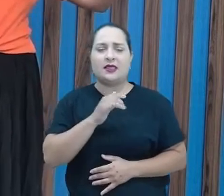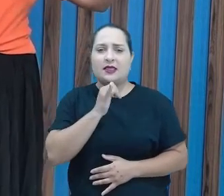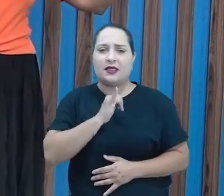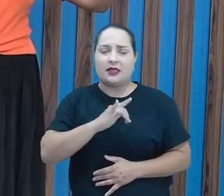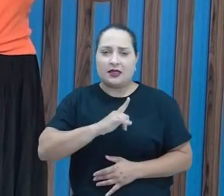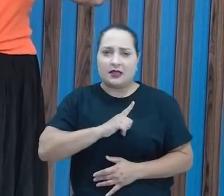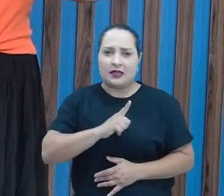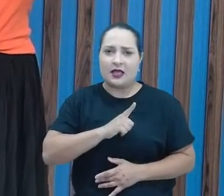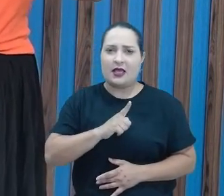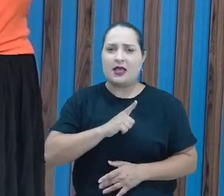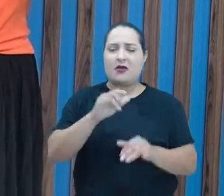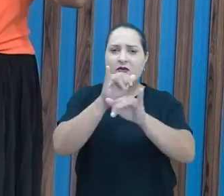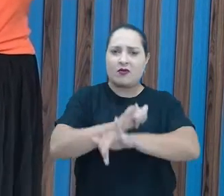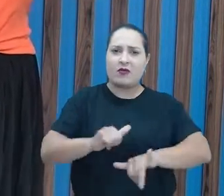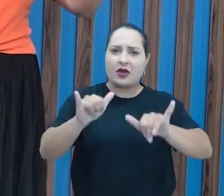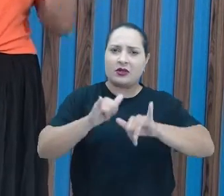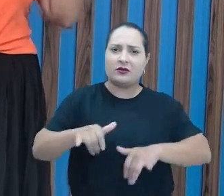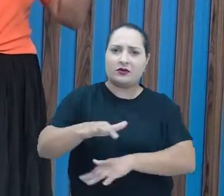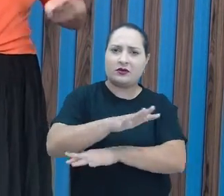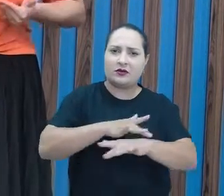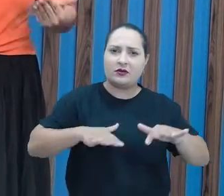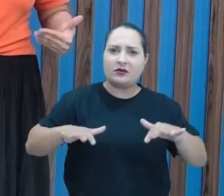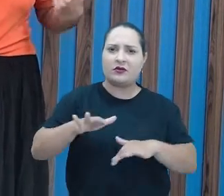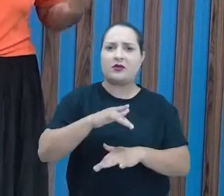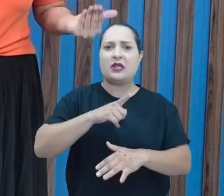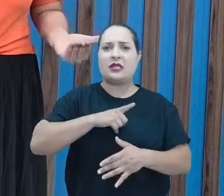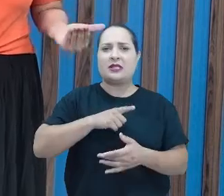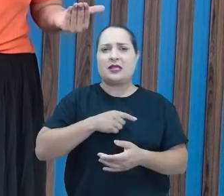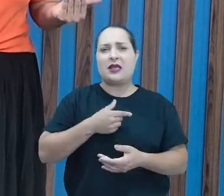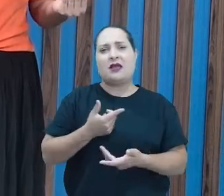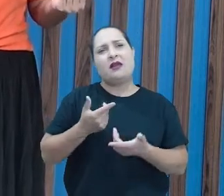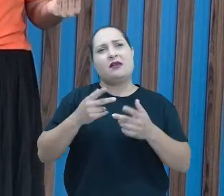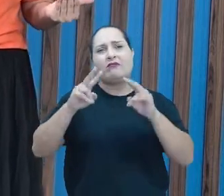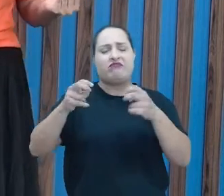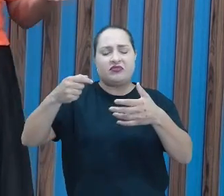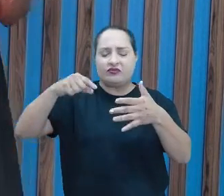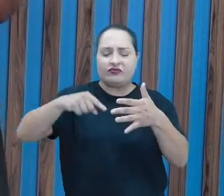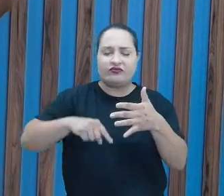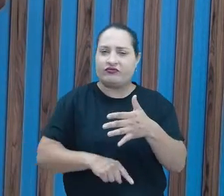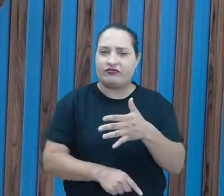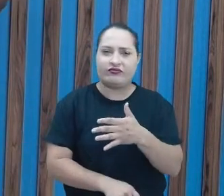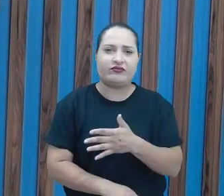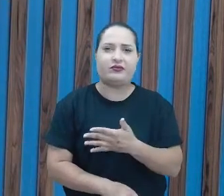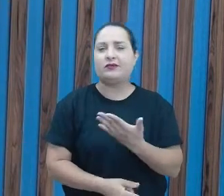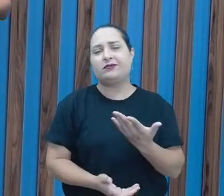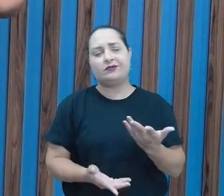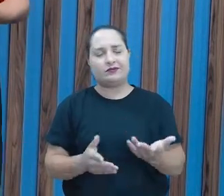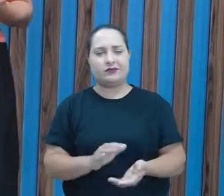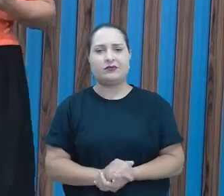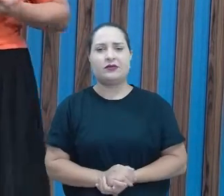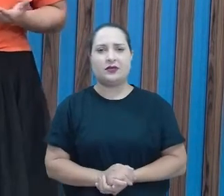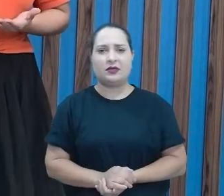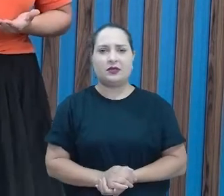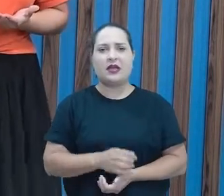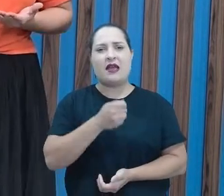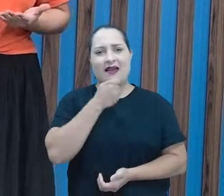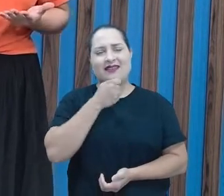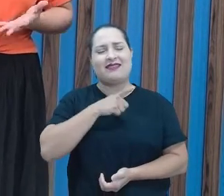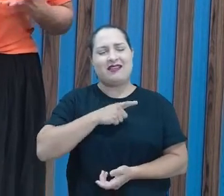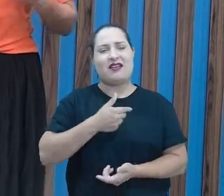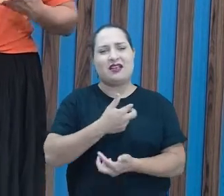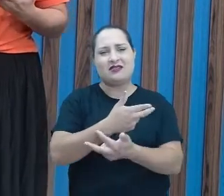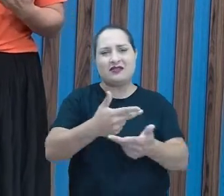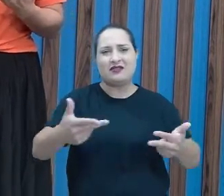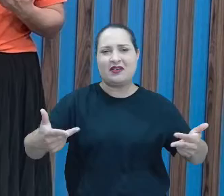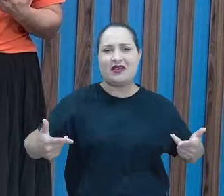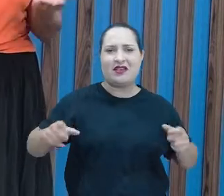anúncio que, na verdade, vem de um discurso muito mais profundo, que é um discurso que é ainda muito social.